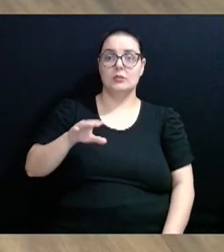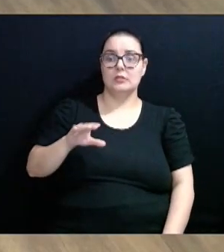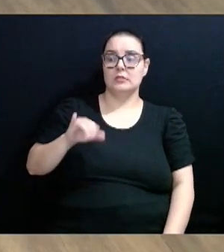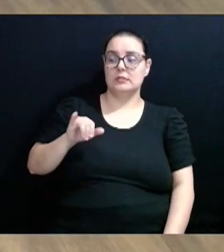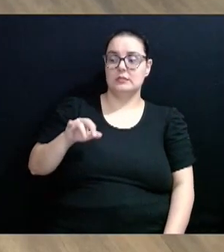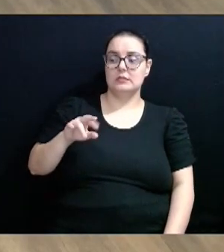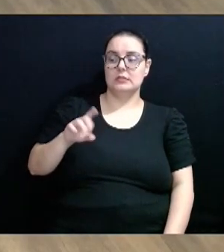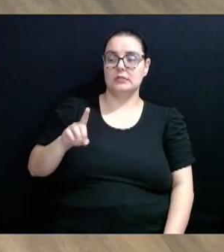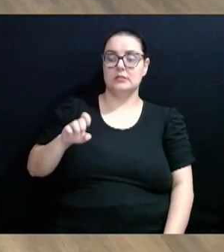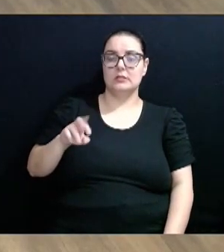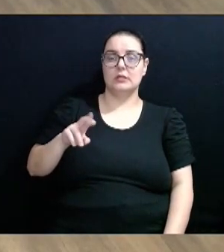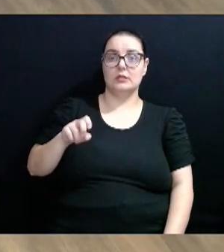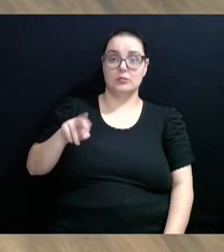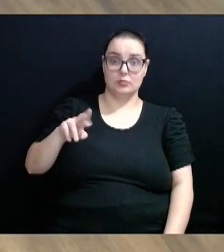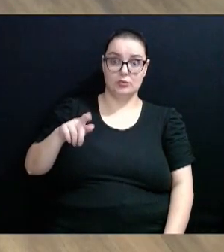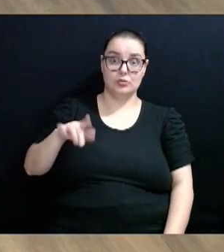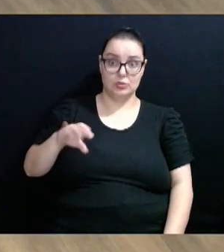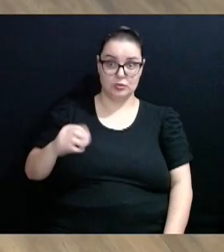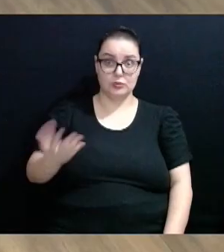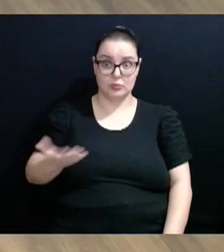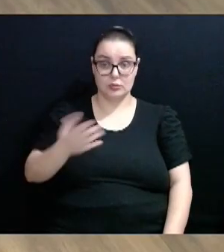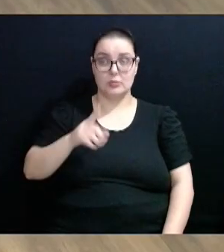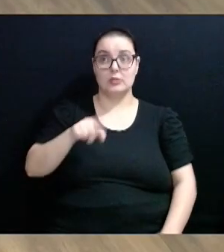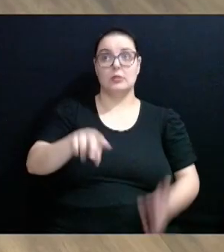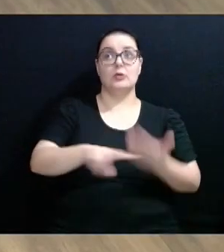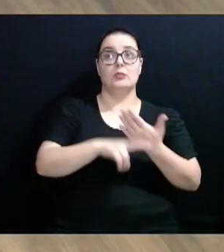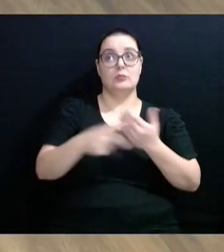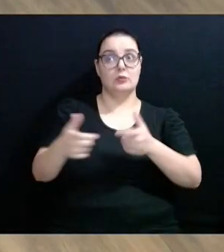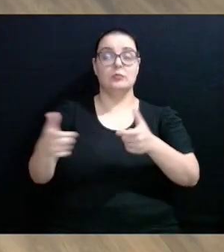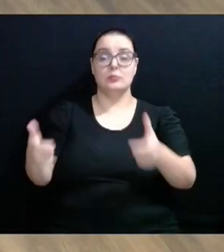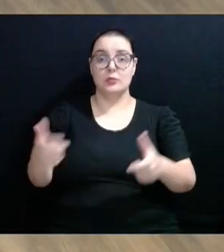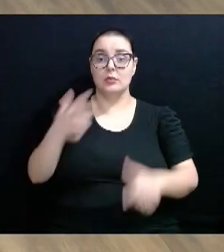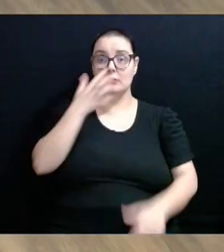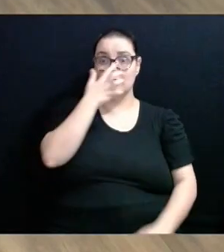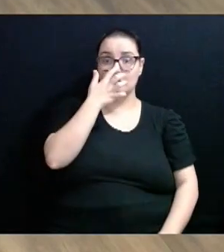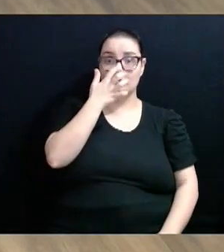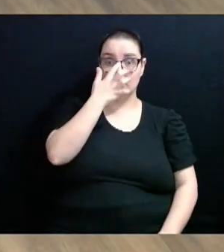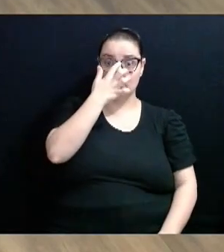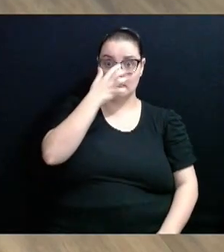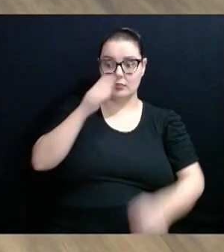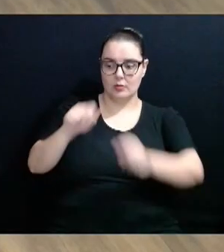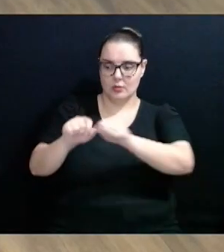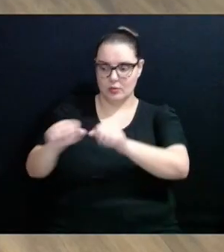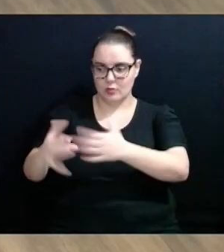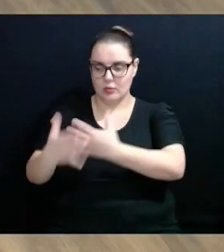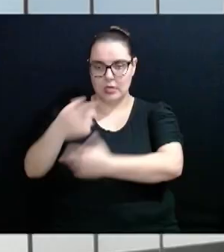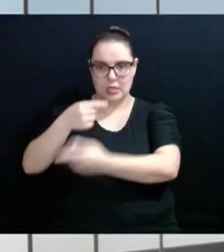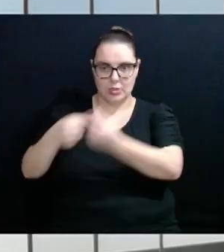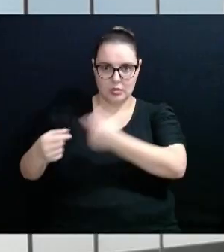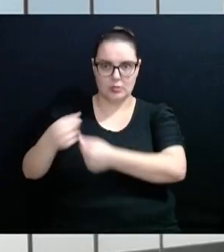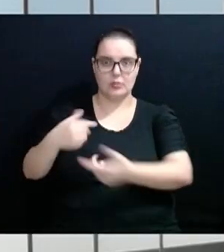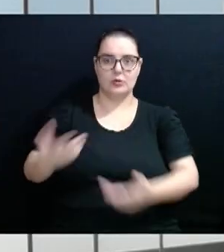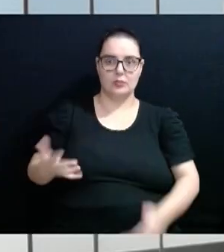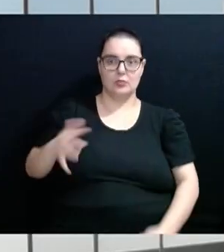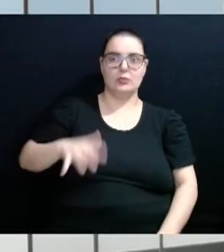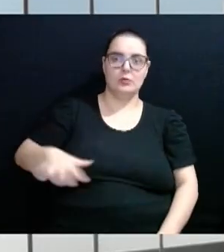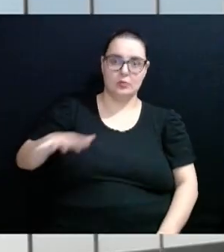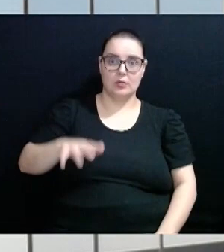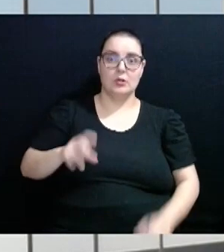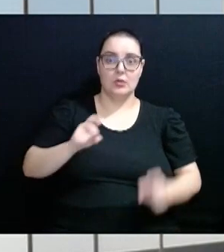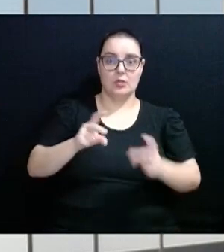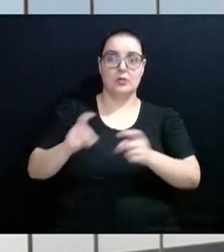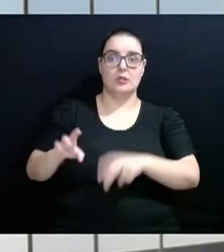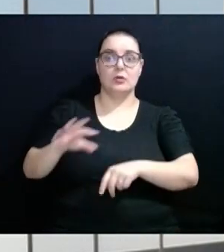setor muito impactado. O agronegócio na área de exportação de carnes